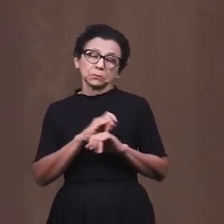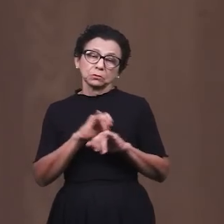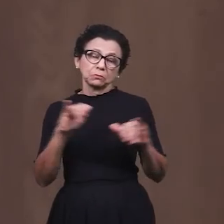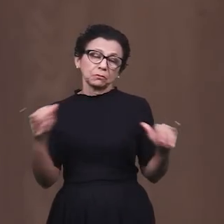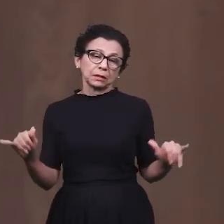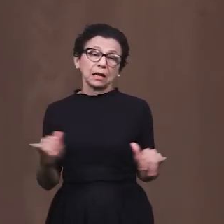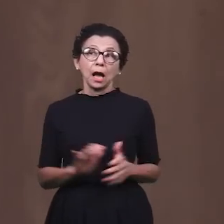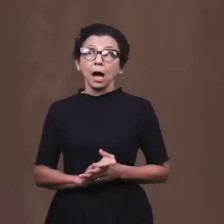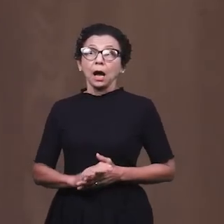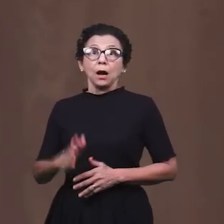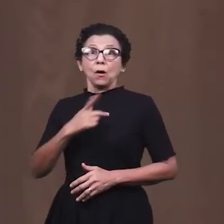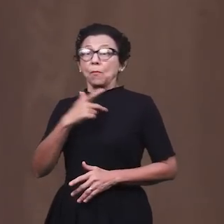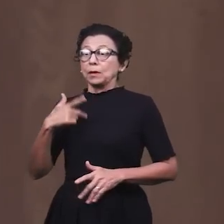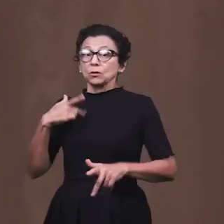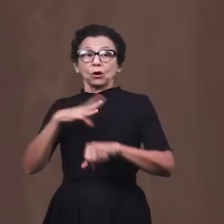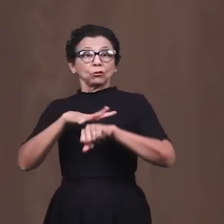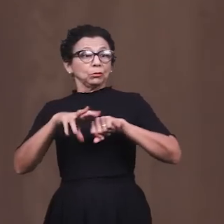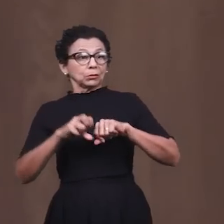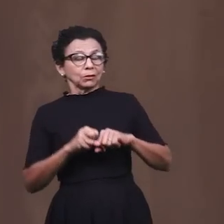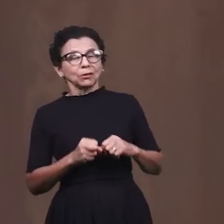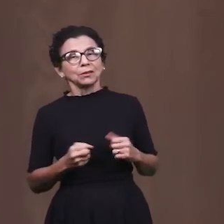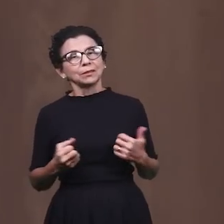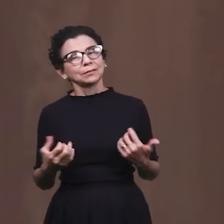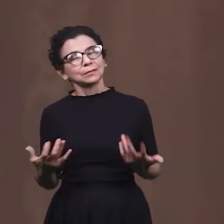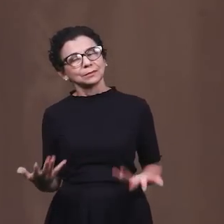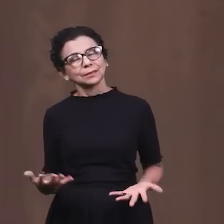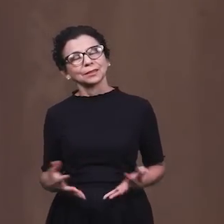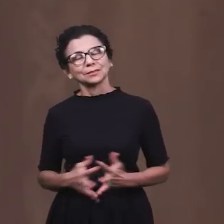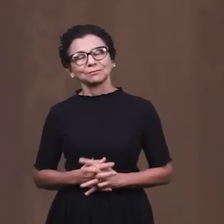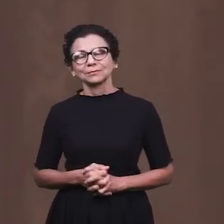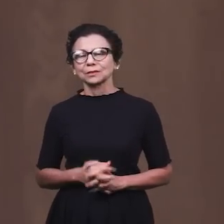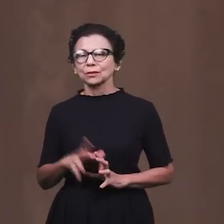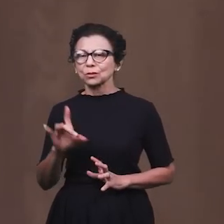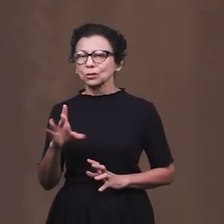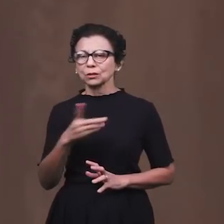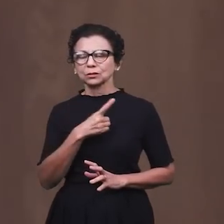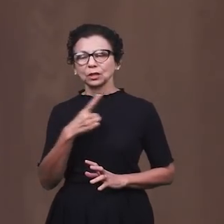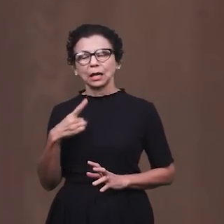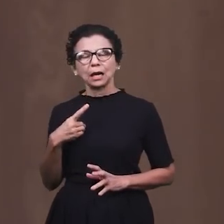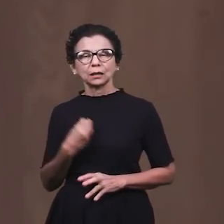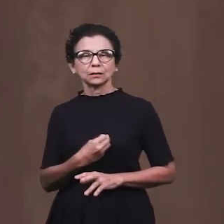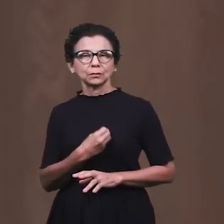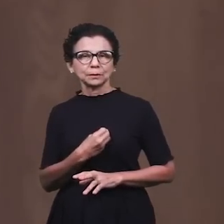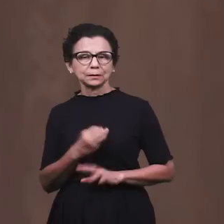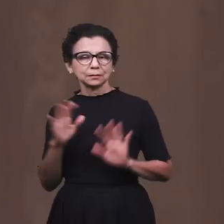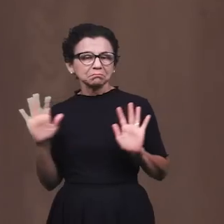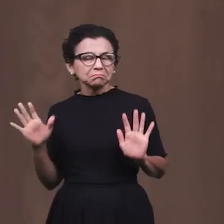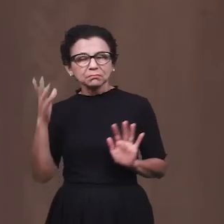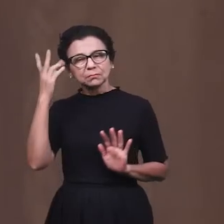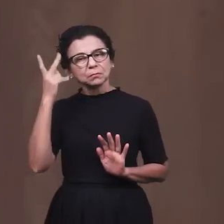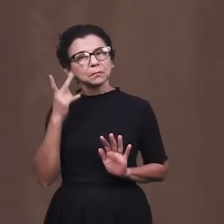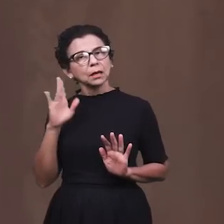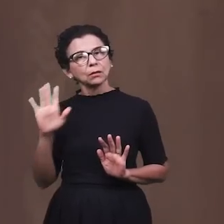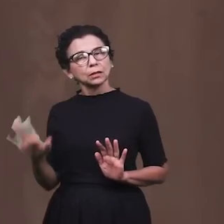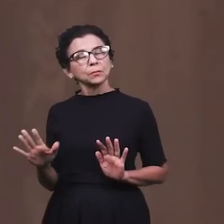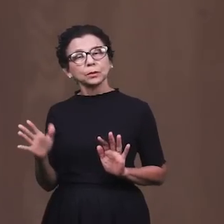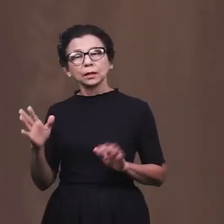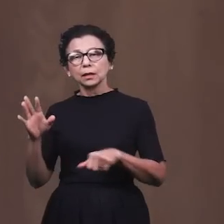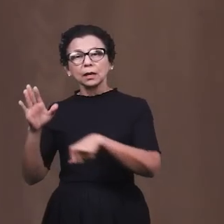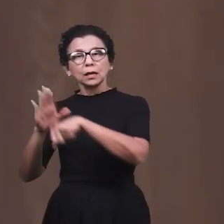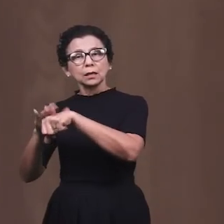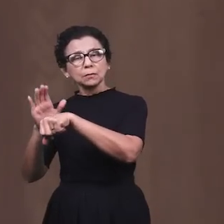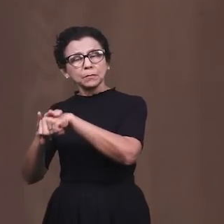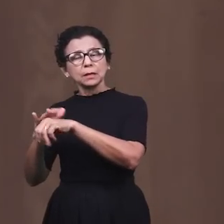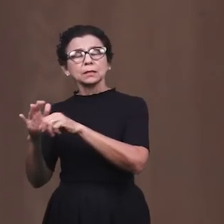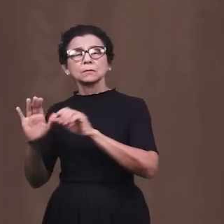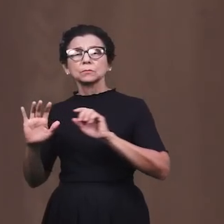ali presente. Então os dons de curar e dons de maravilha pertencem ao corpo. E é assim que nós vemos hoje, e temos tido,